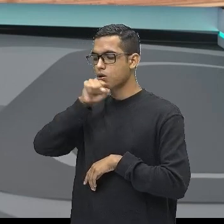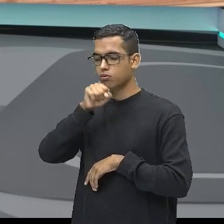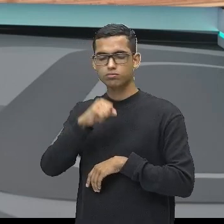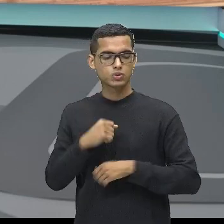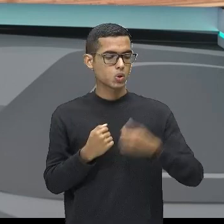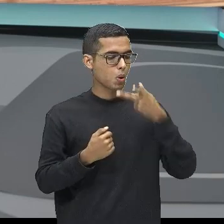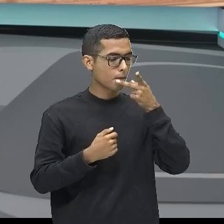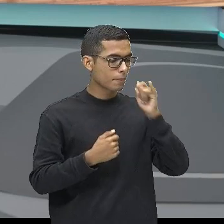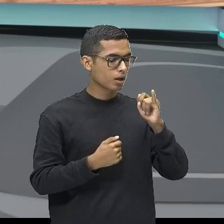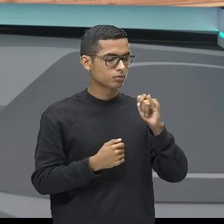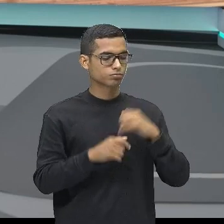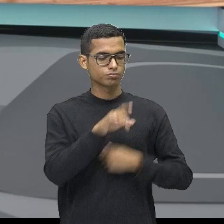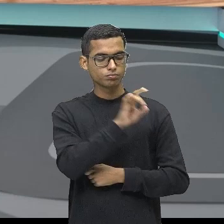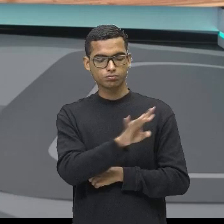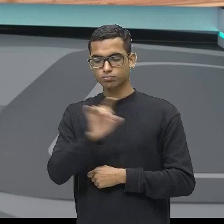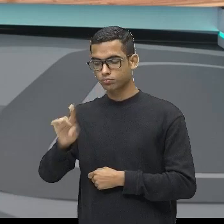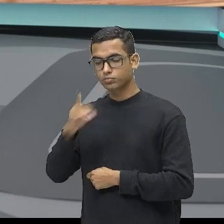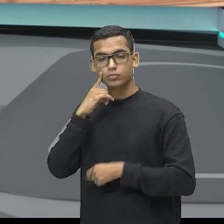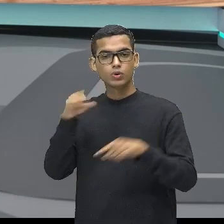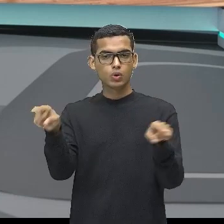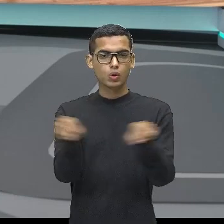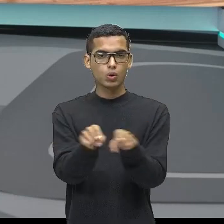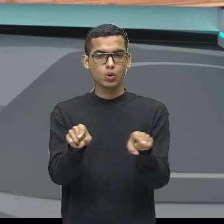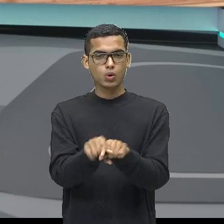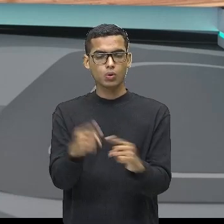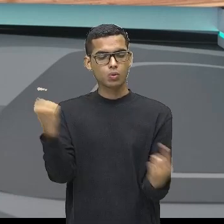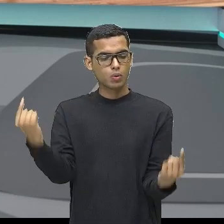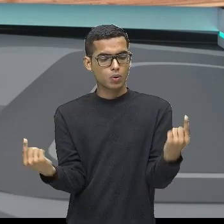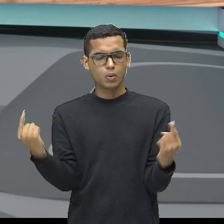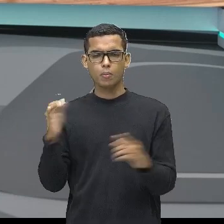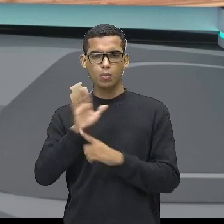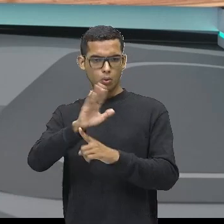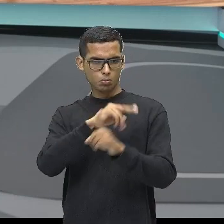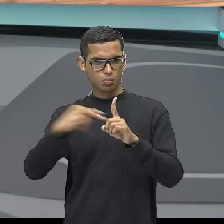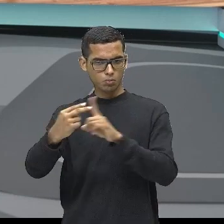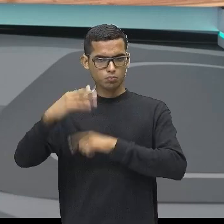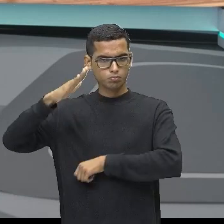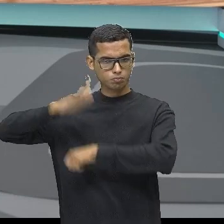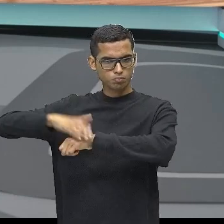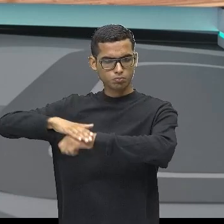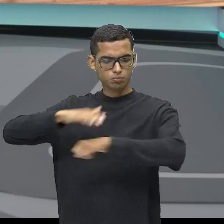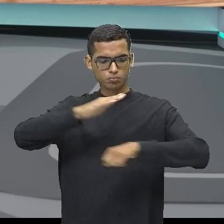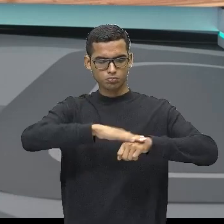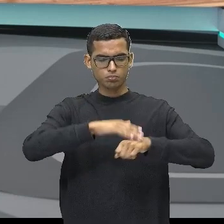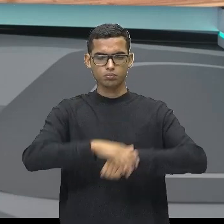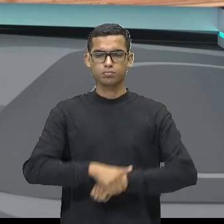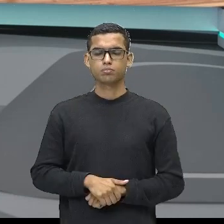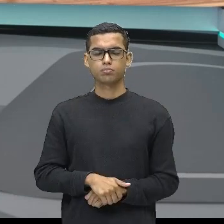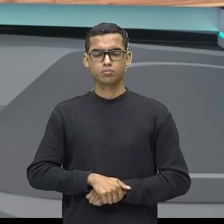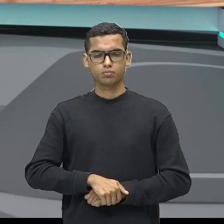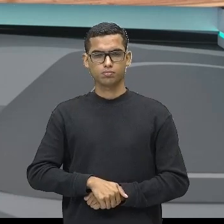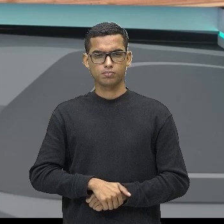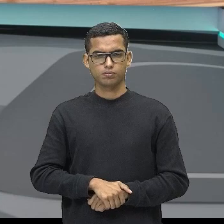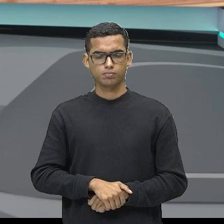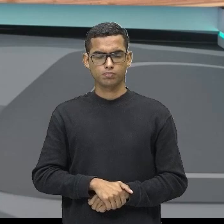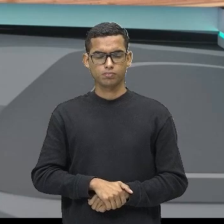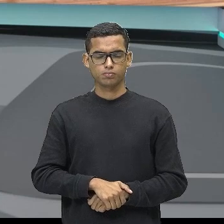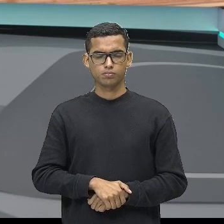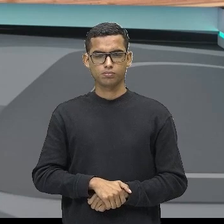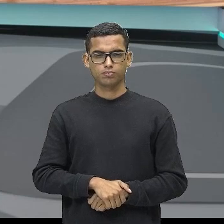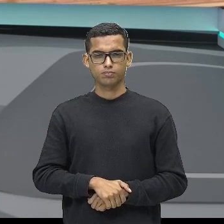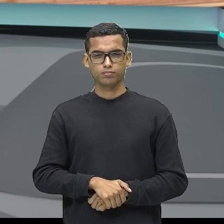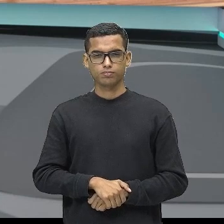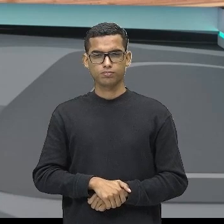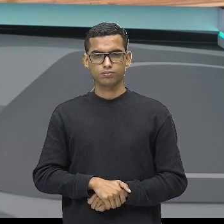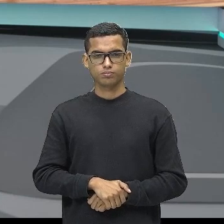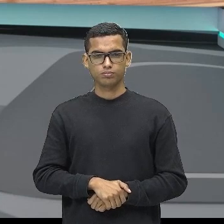E percebo que eles apresentaram os seus pontos de vista. Também, nesse momento introdutório, a gente